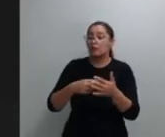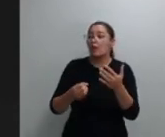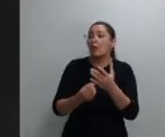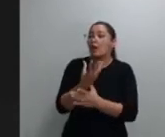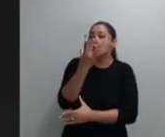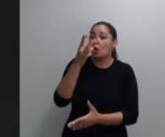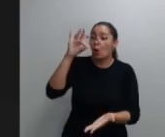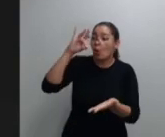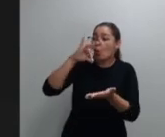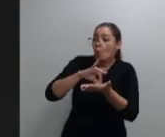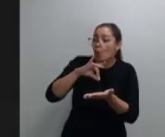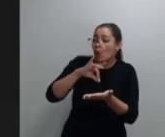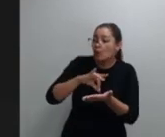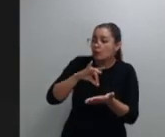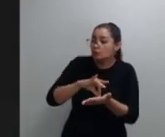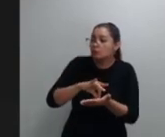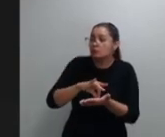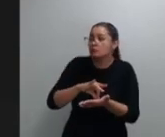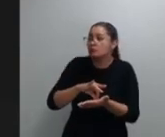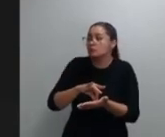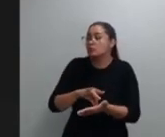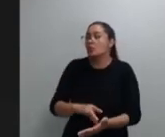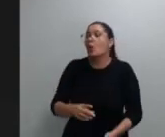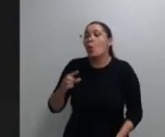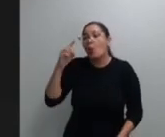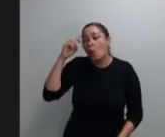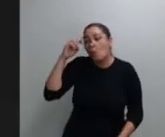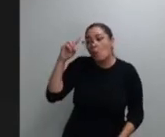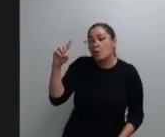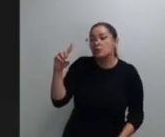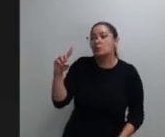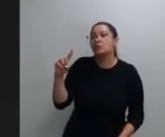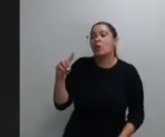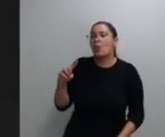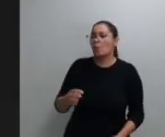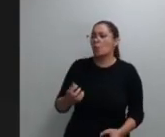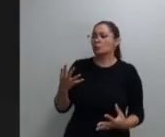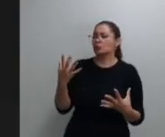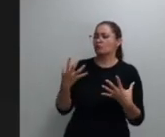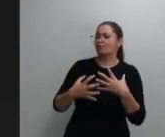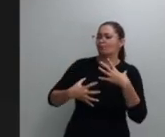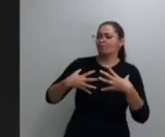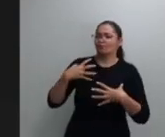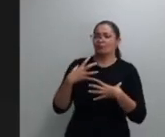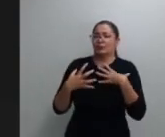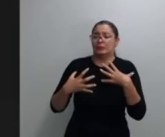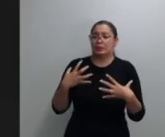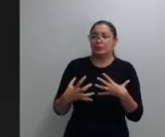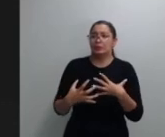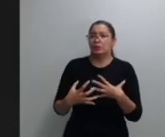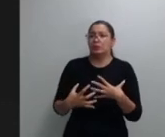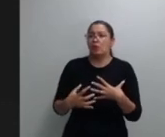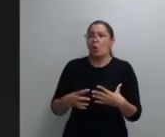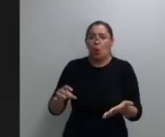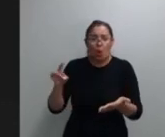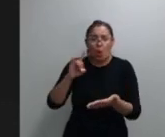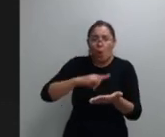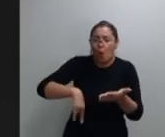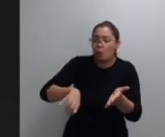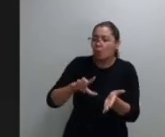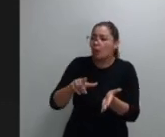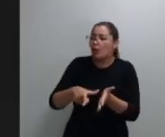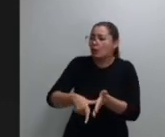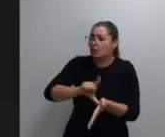res uma coisa eu penso que talvez seja um exagero dizer-se que o pré-contrato já tem de ser